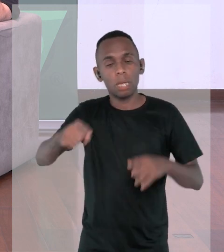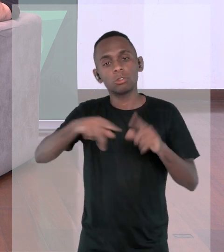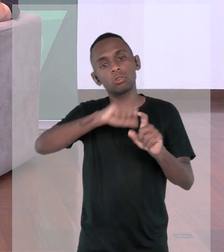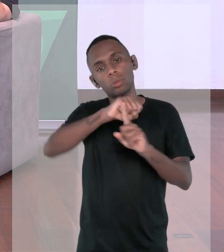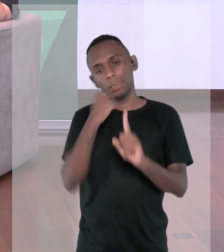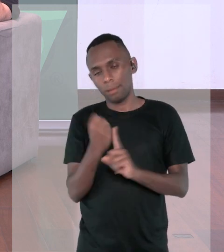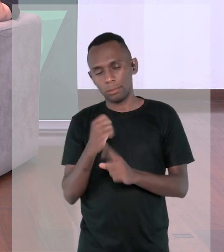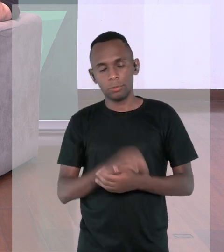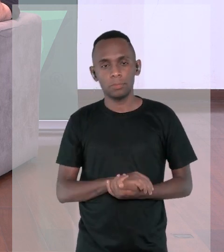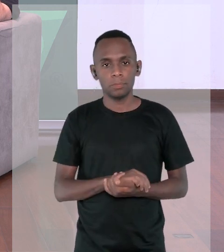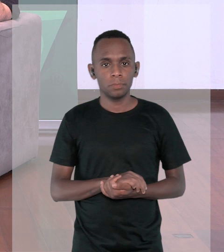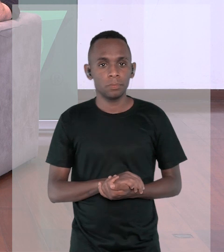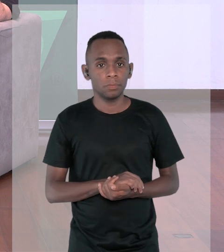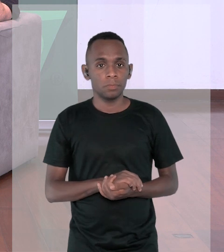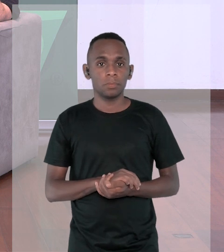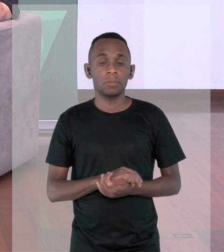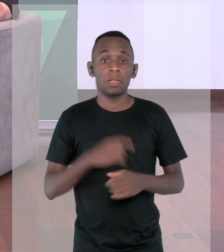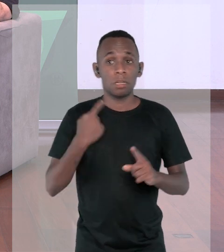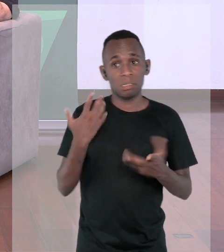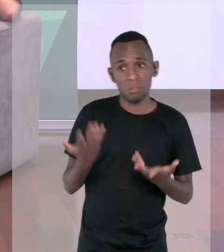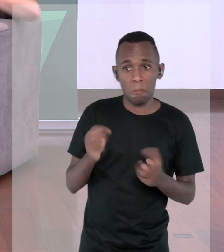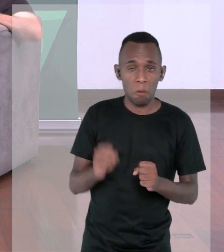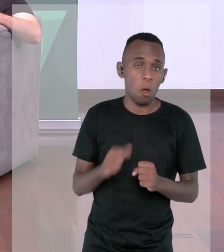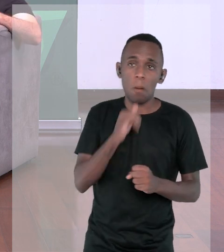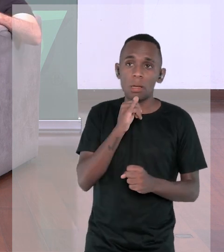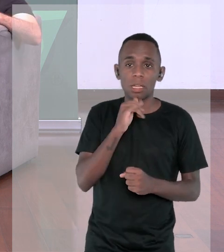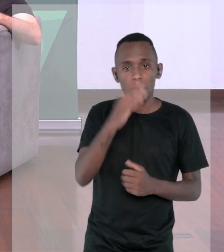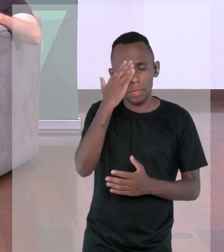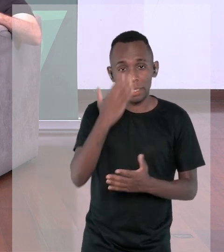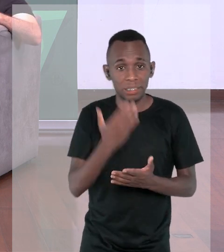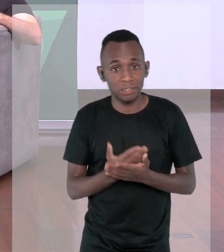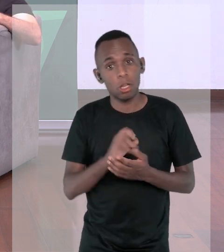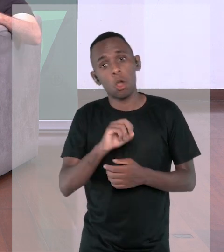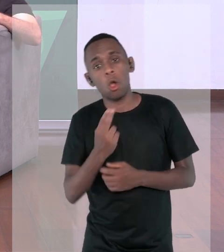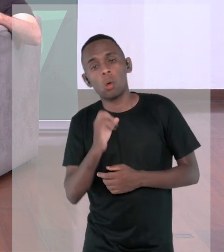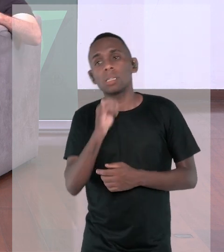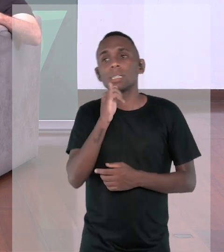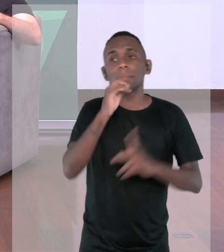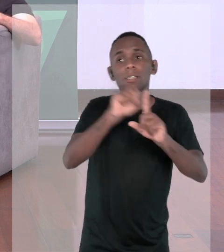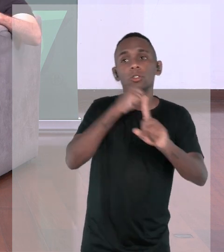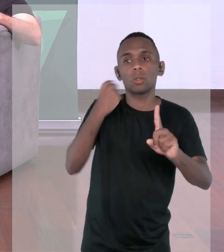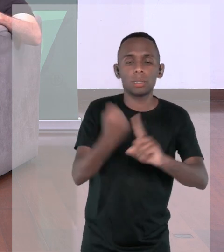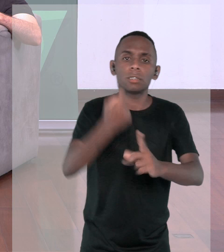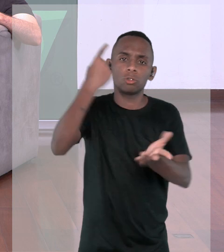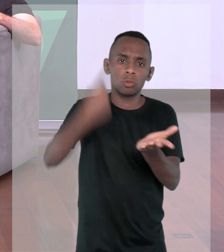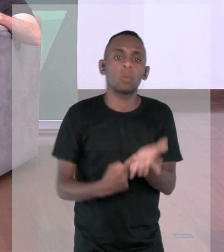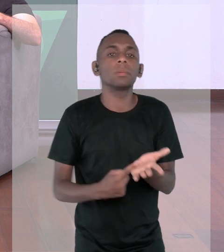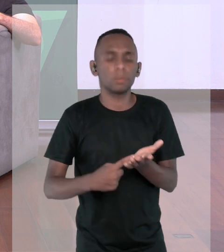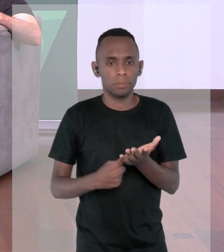sociedade. Seja porque acredita, ou seja porque, se a sociedade quiser, ela fecha o